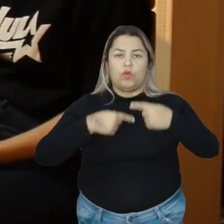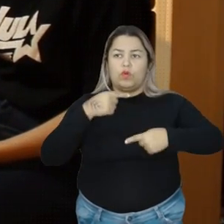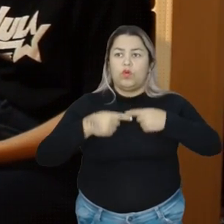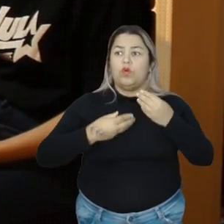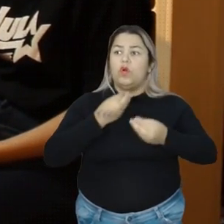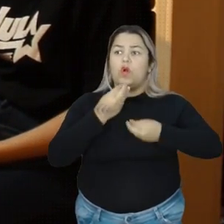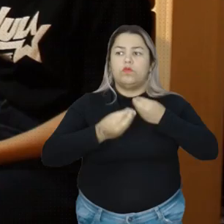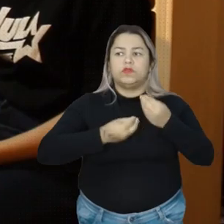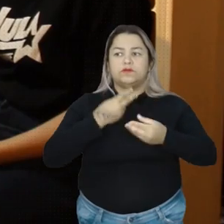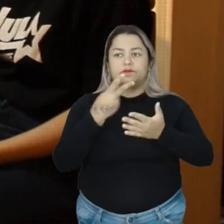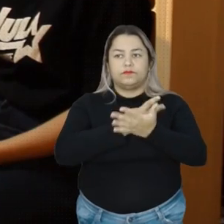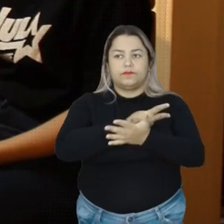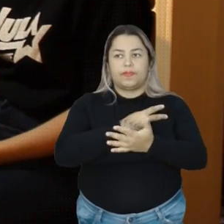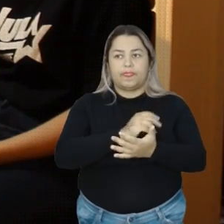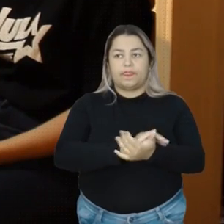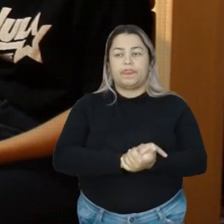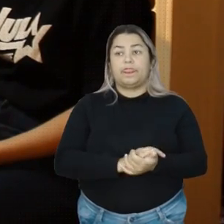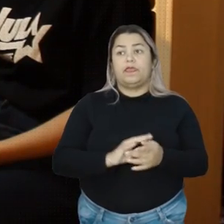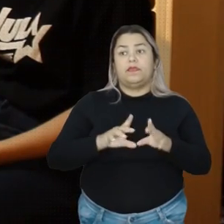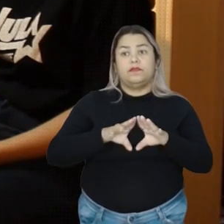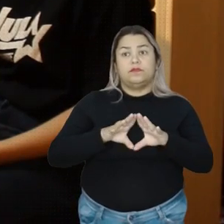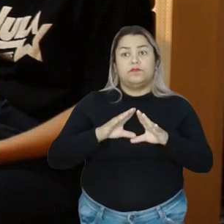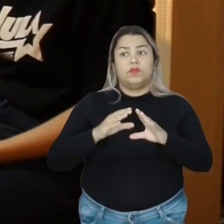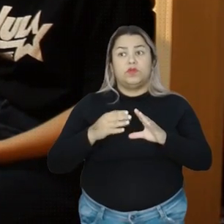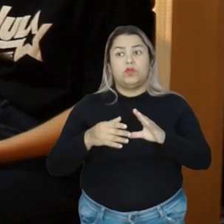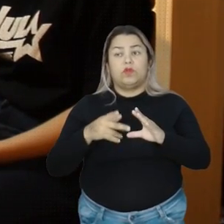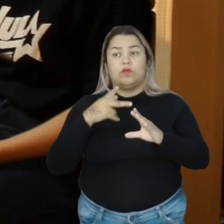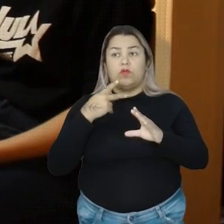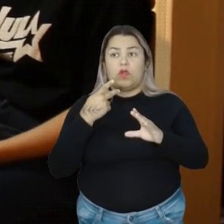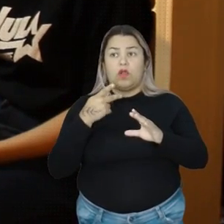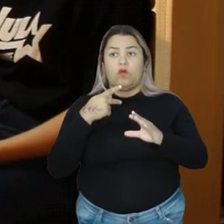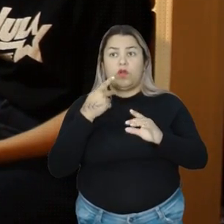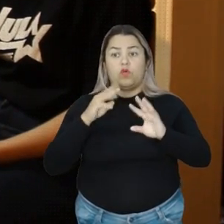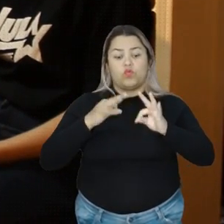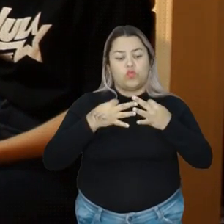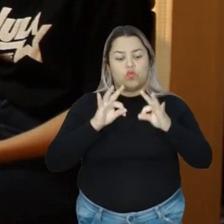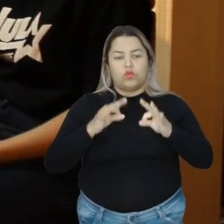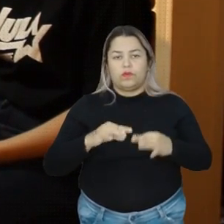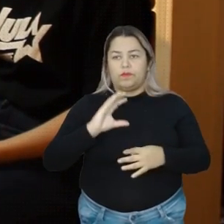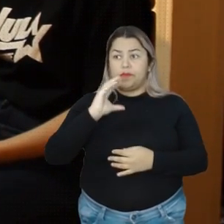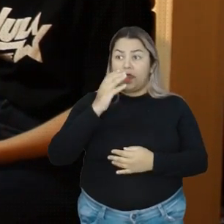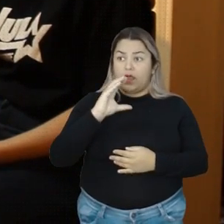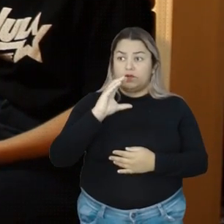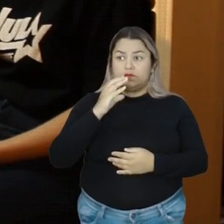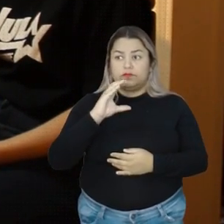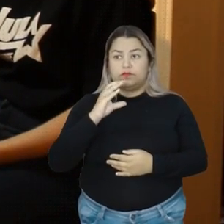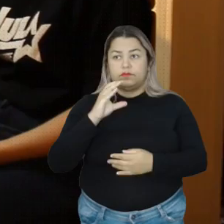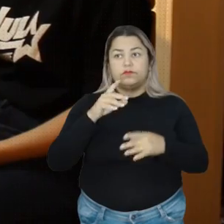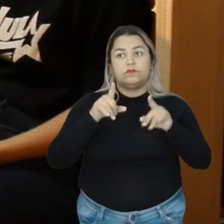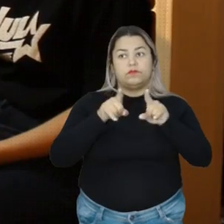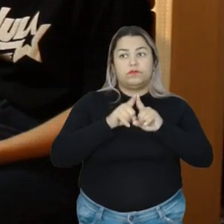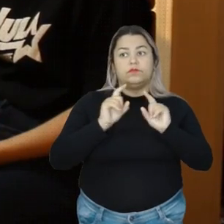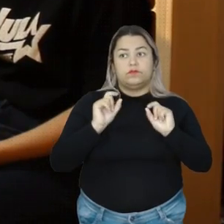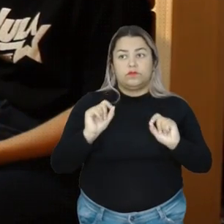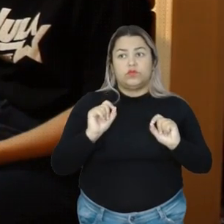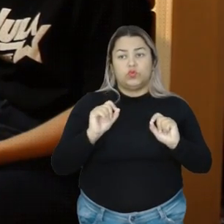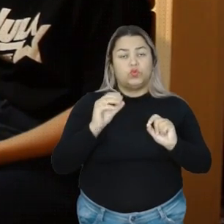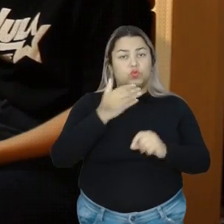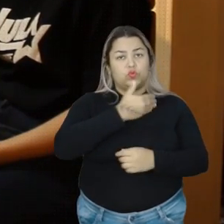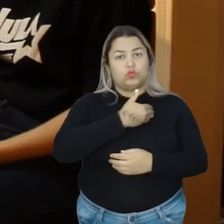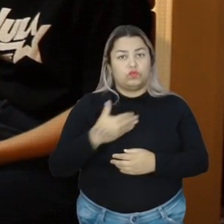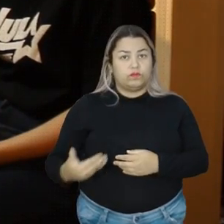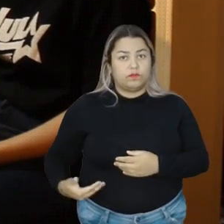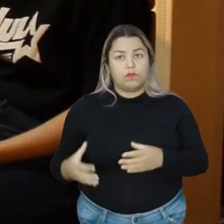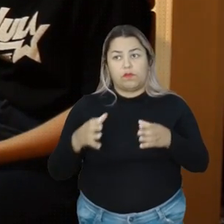fez isso? E desmontou o argumento técnico, científico, lá pretensioso do governo, da